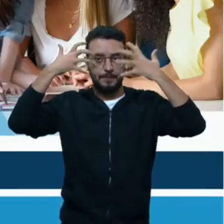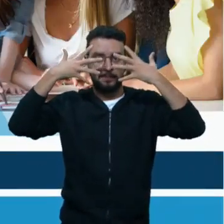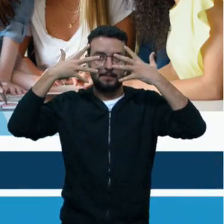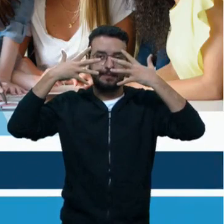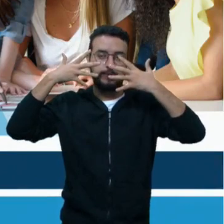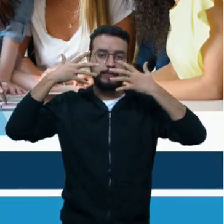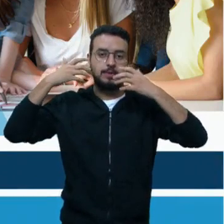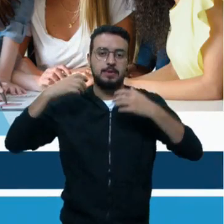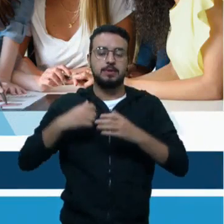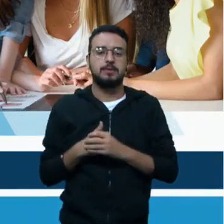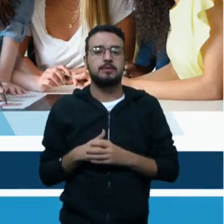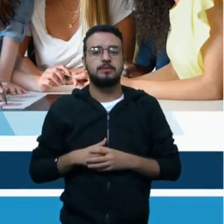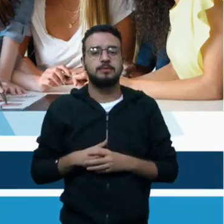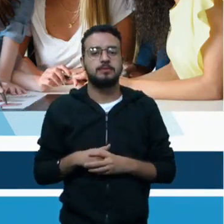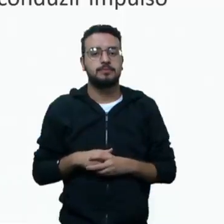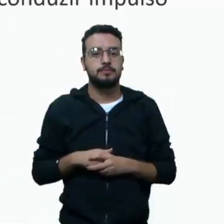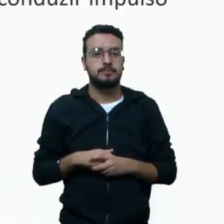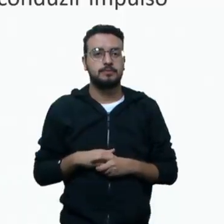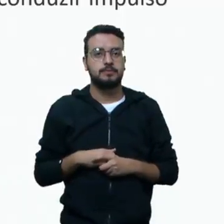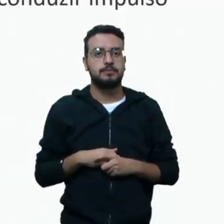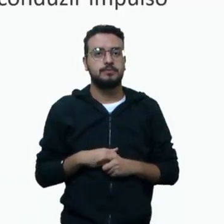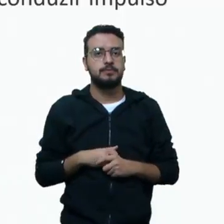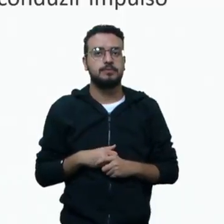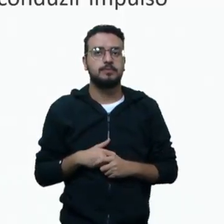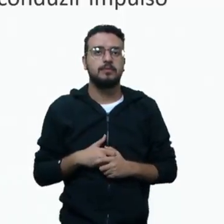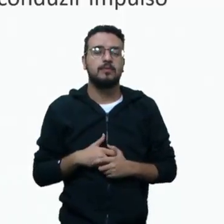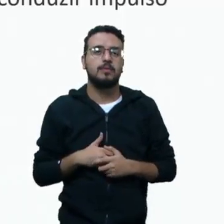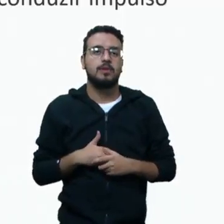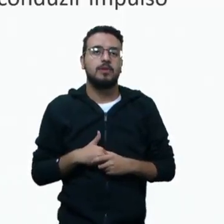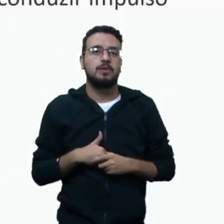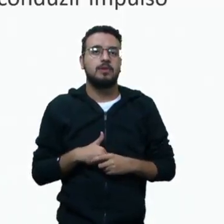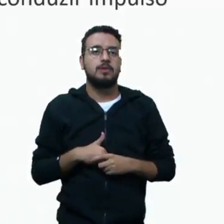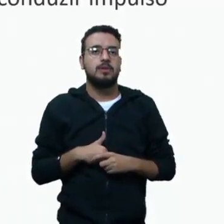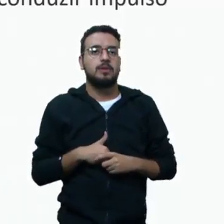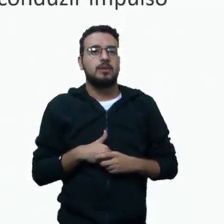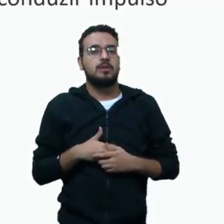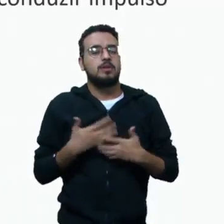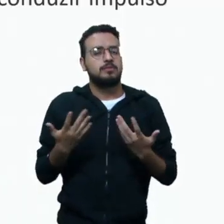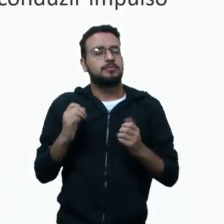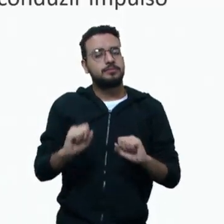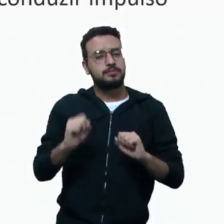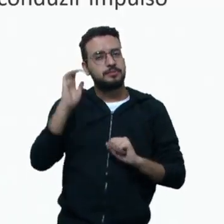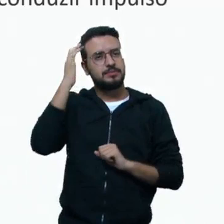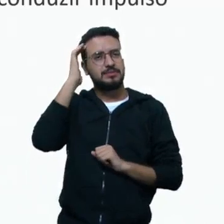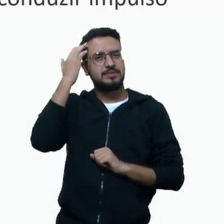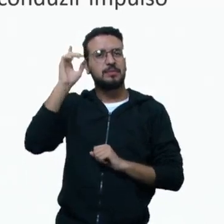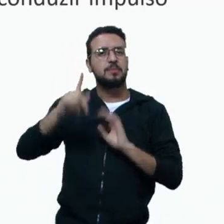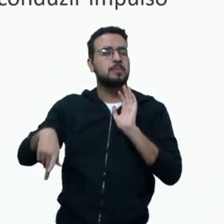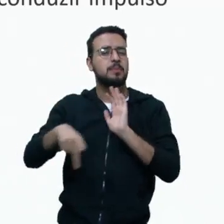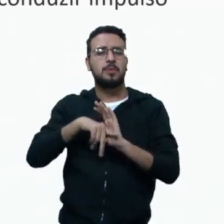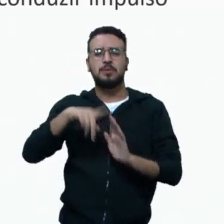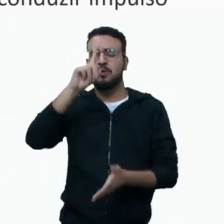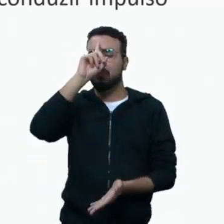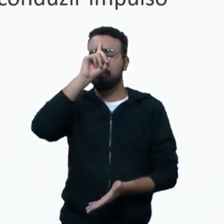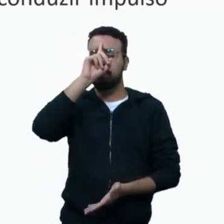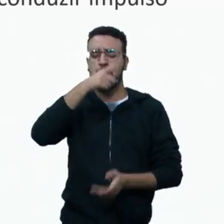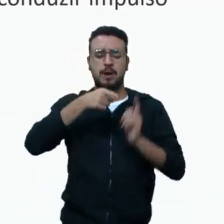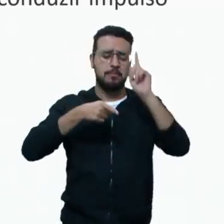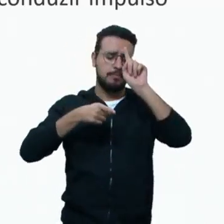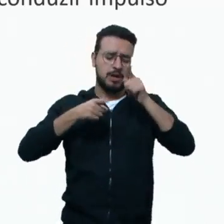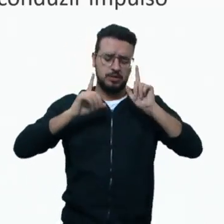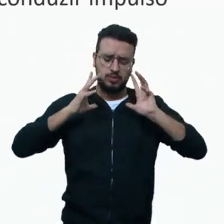vocês é o sistema nervoso. Bom, a gente pode compreender ele como coordenador de todas as